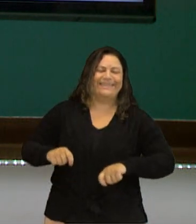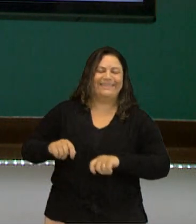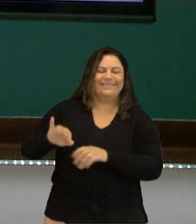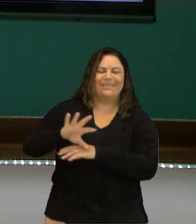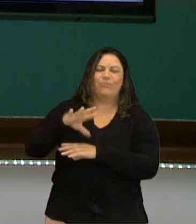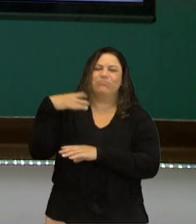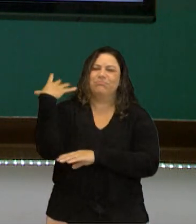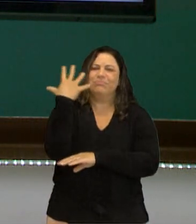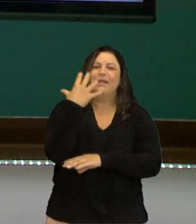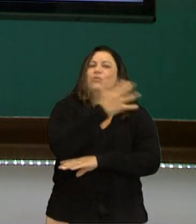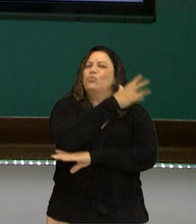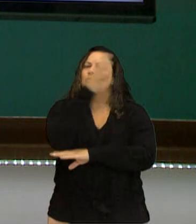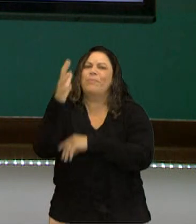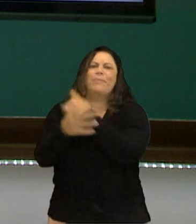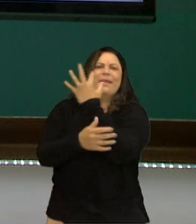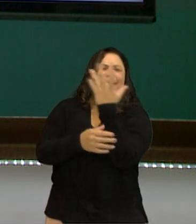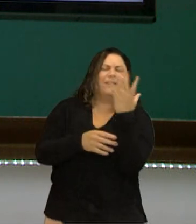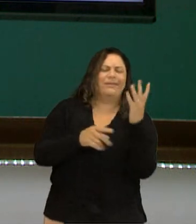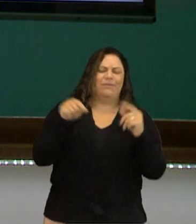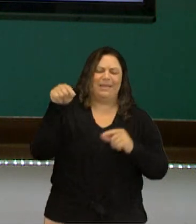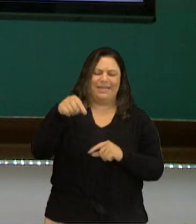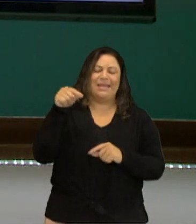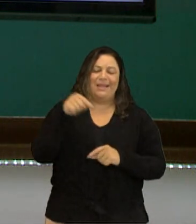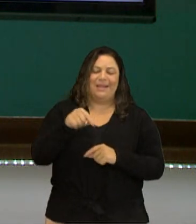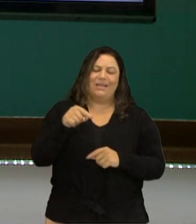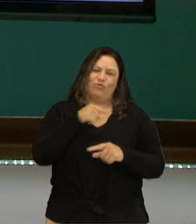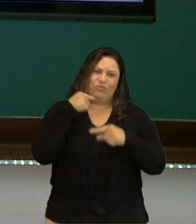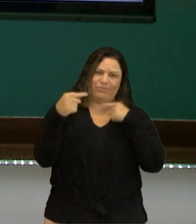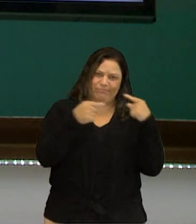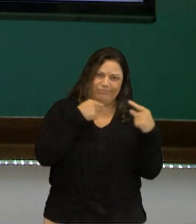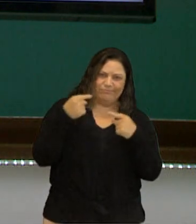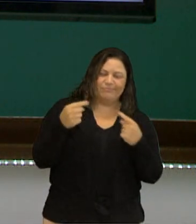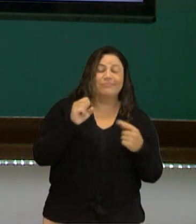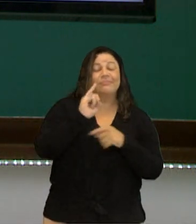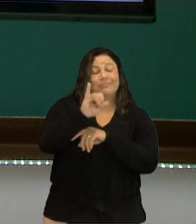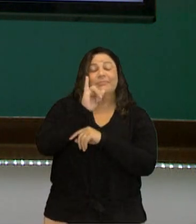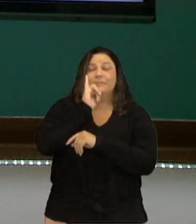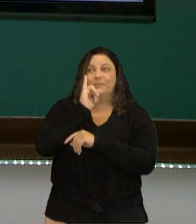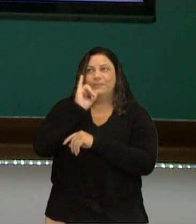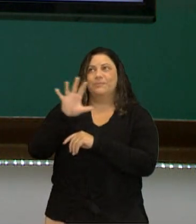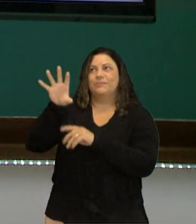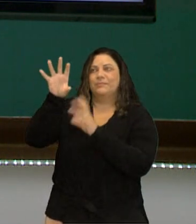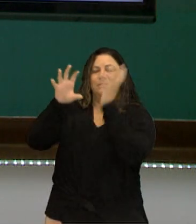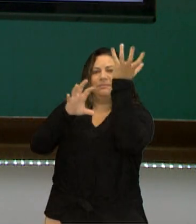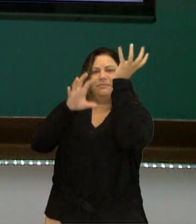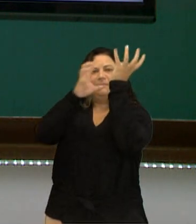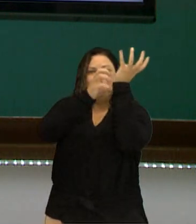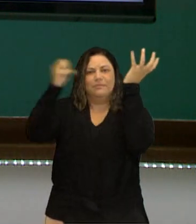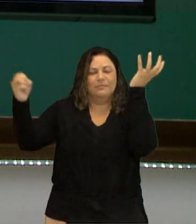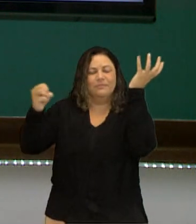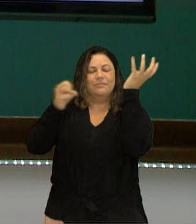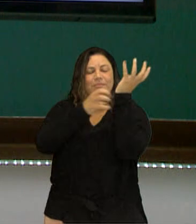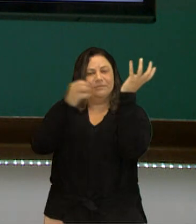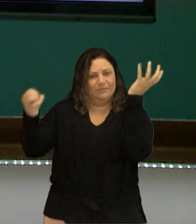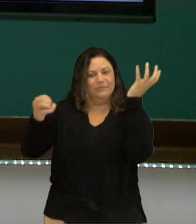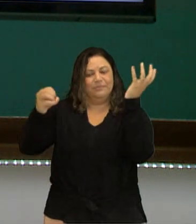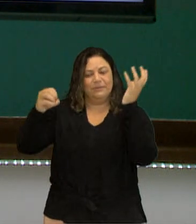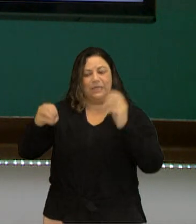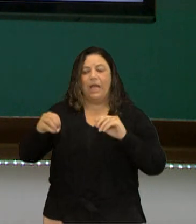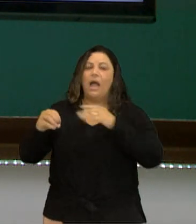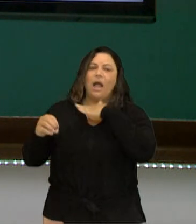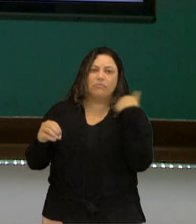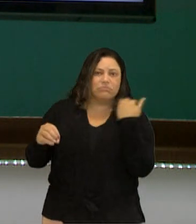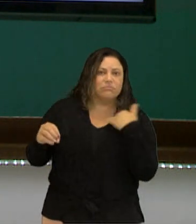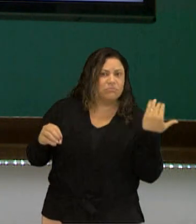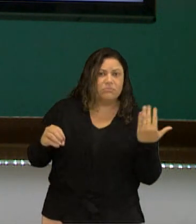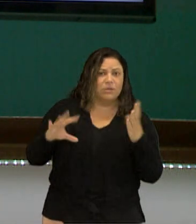aquele organismo que não está mais vivo. Se nós retiramos uma fruta do pé, ela não está mais viva. E ela vai começar a entrar